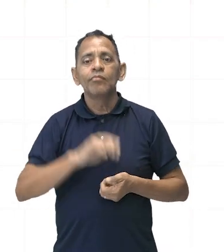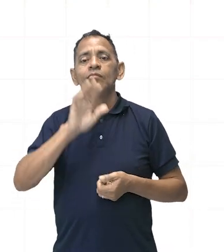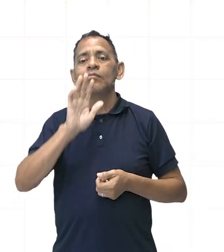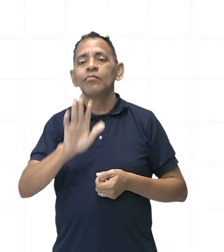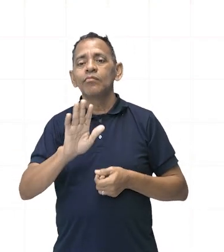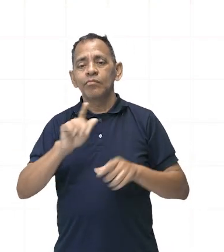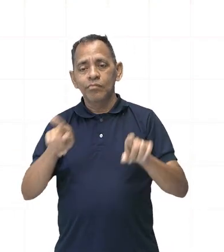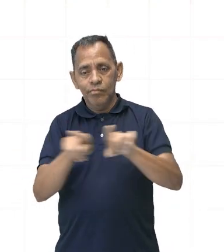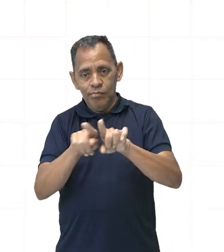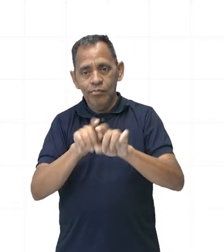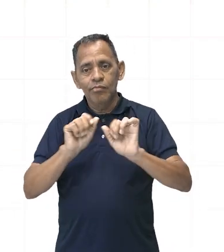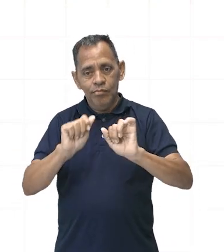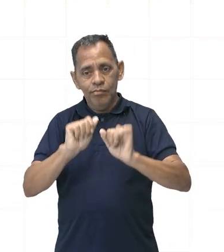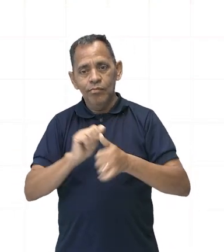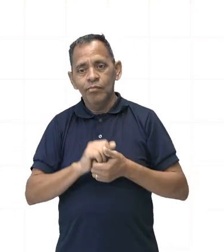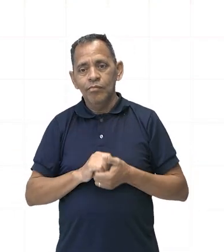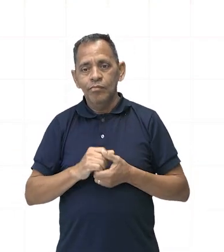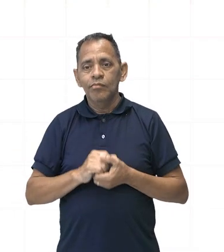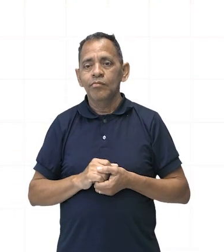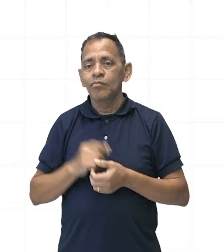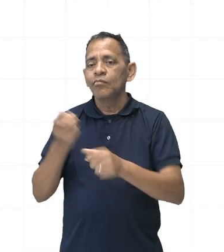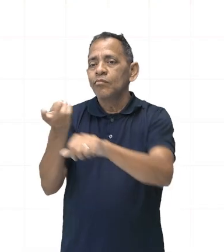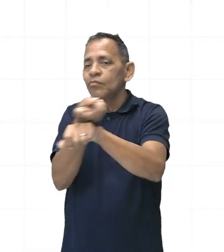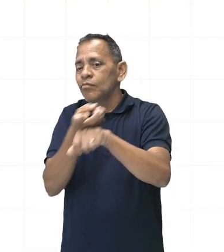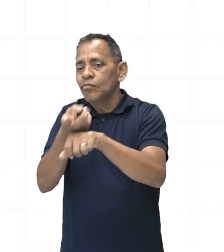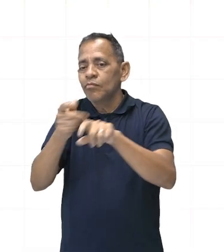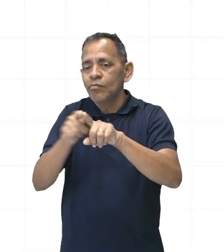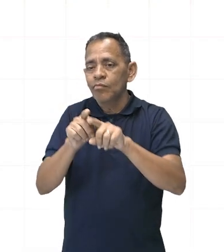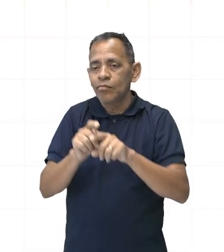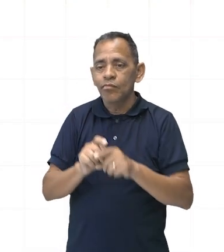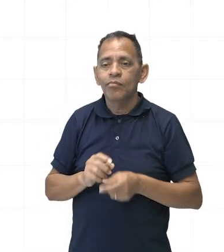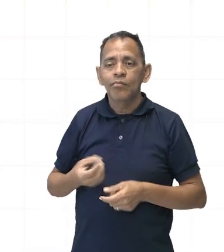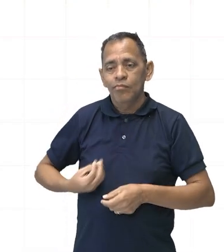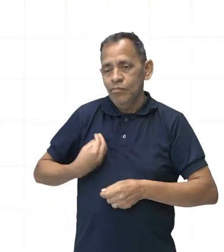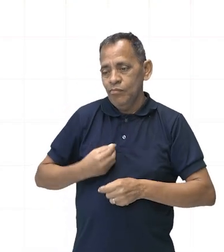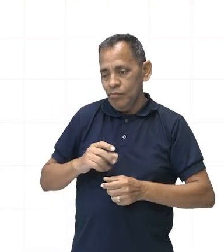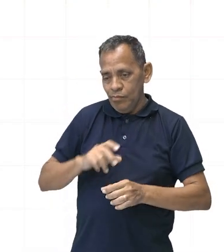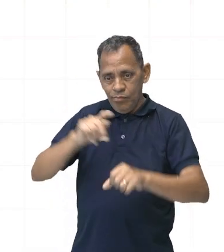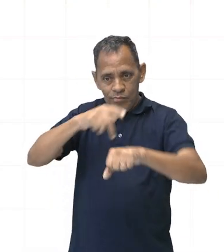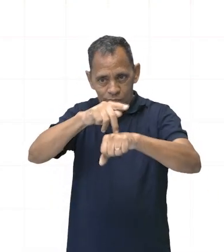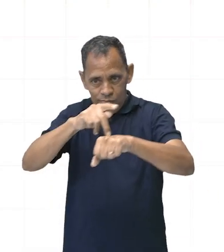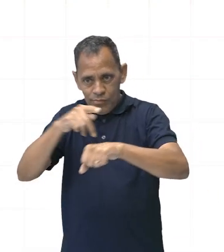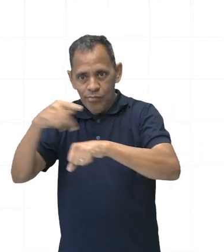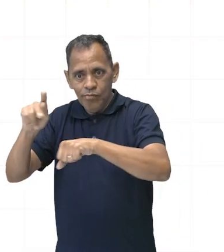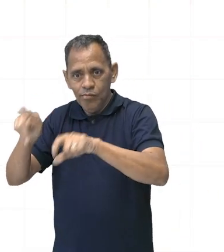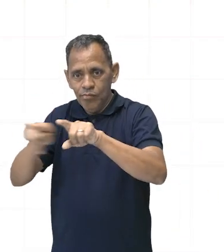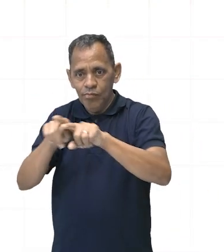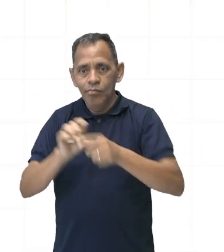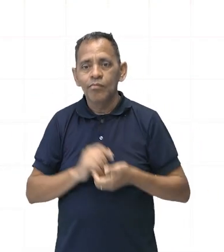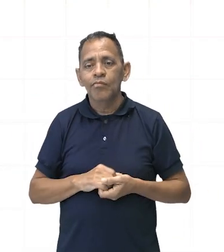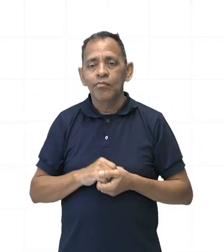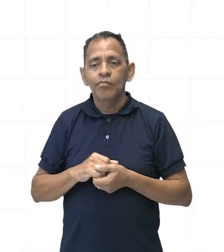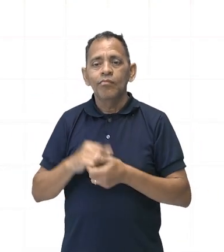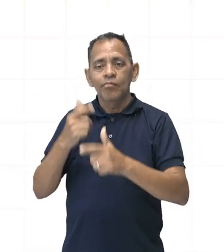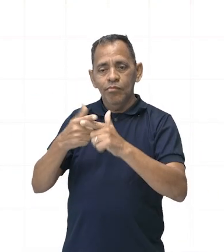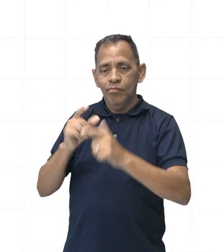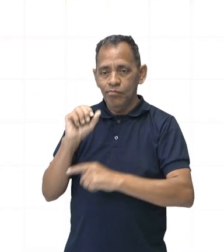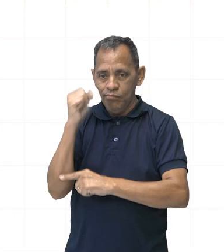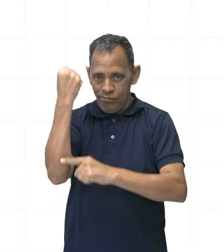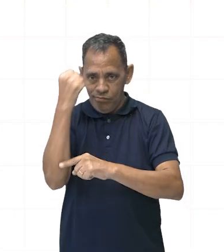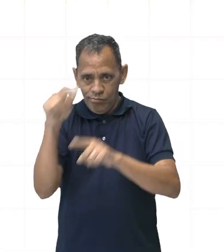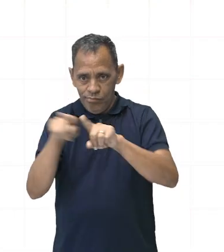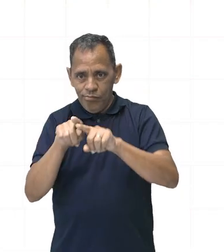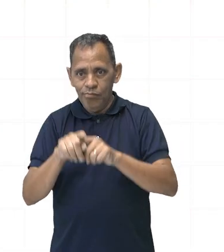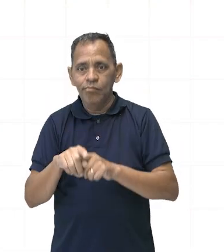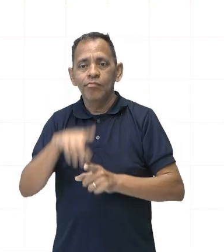disso, podem também buscar refúgio devido ao quê? A violações severas dos direitos humanos, assim